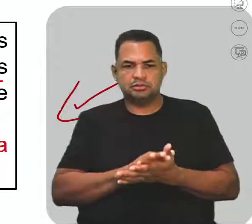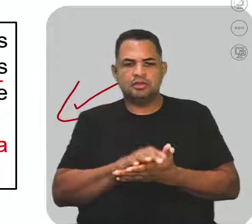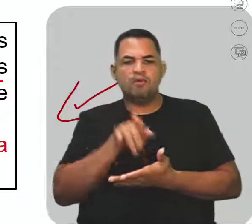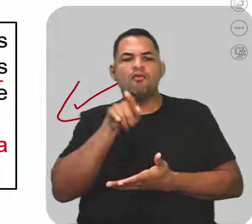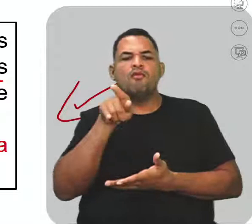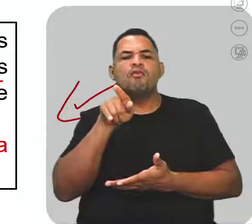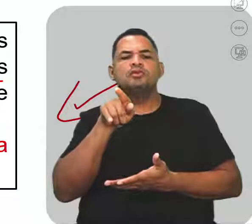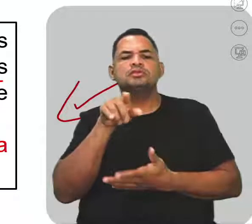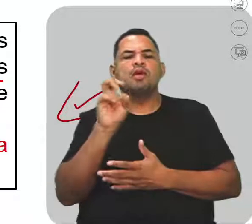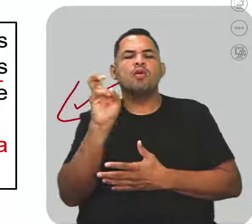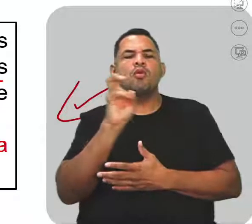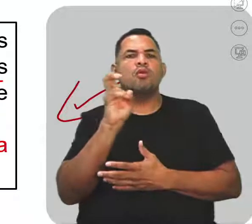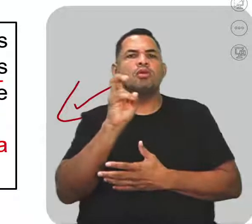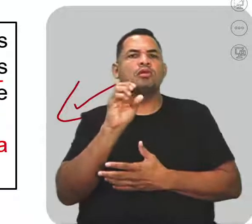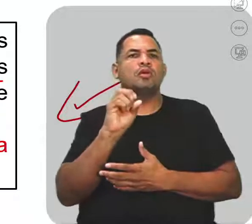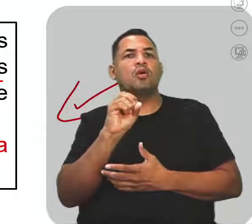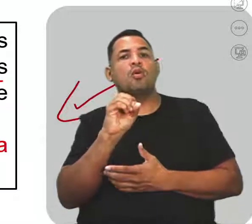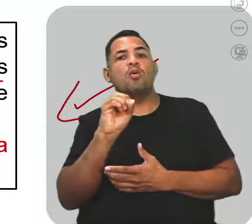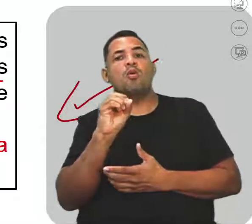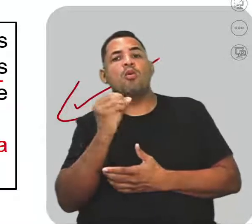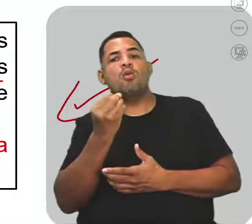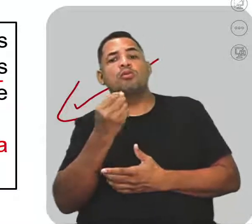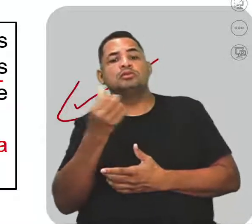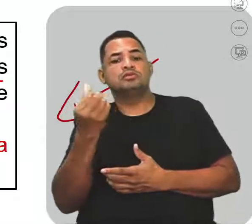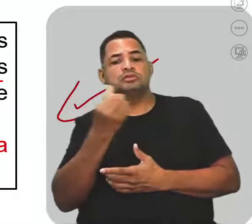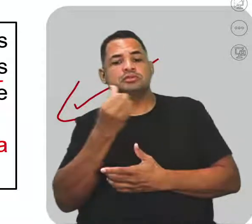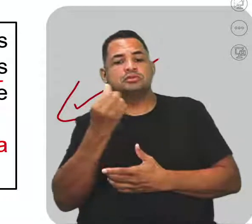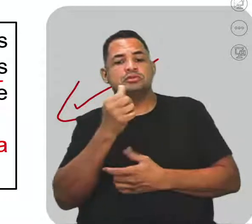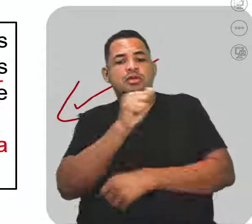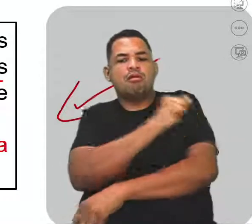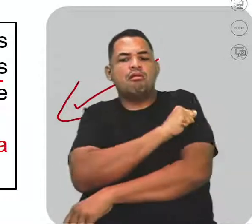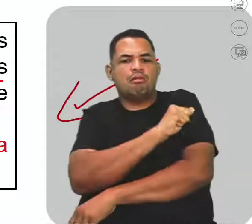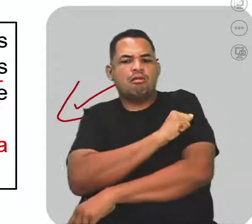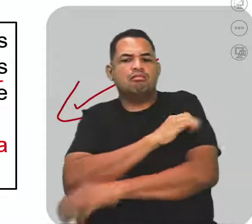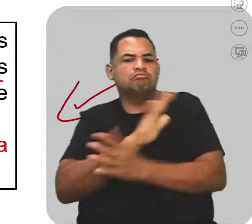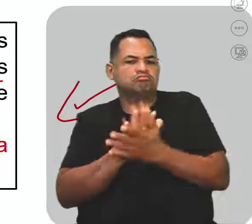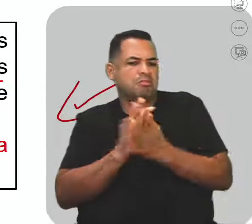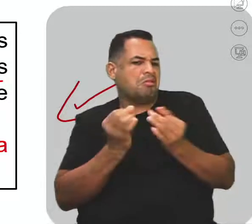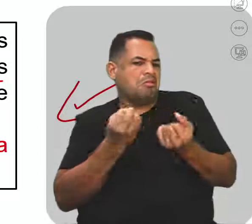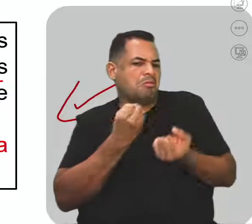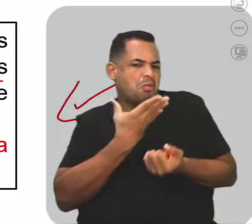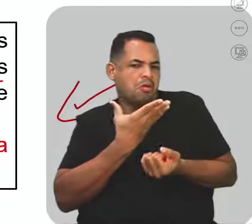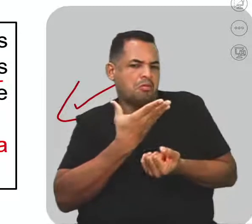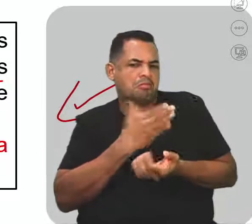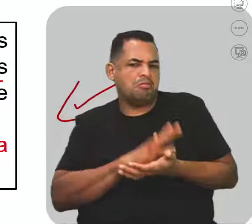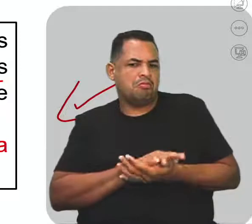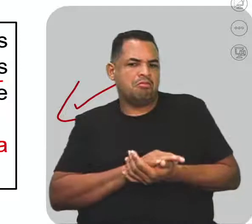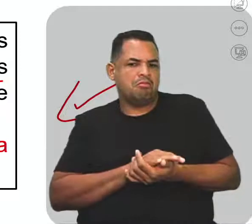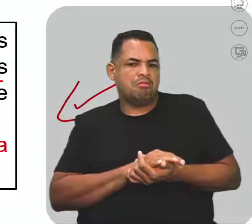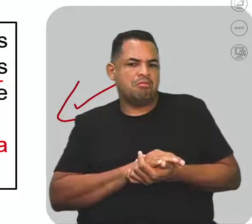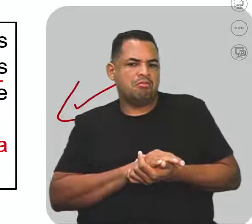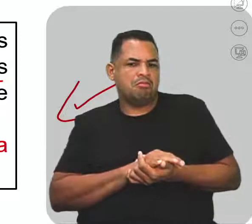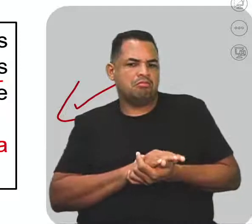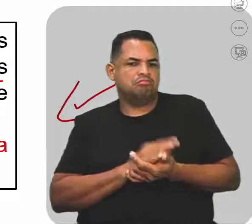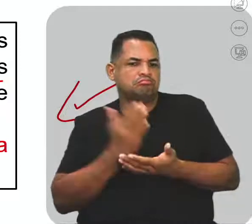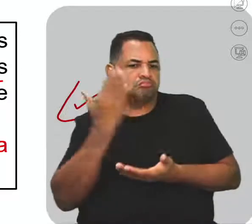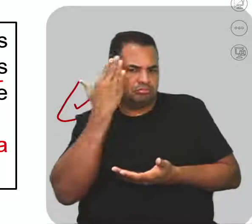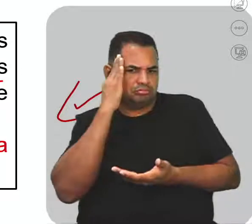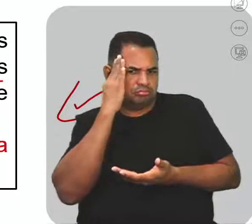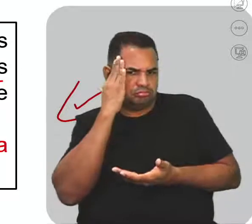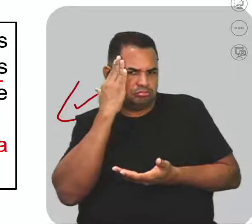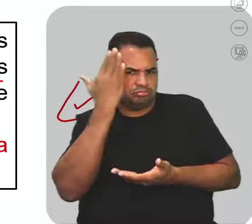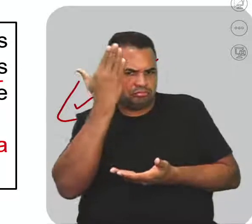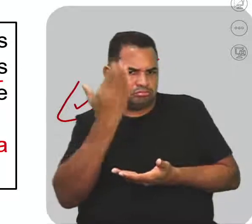você é o quinto ou sexto aluno. Estava tudo bem? Você aí compreenderia